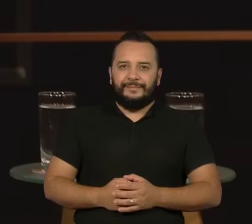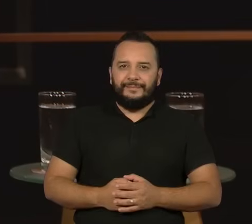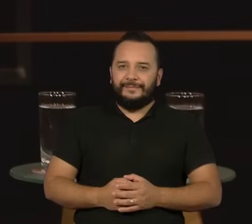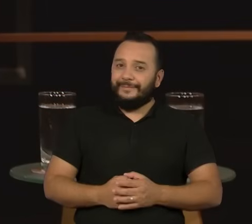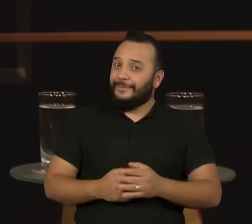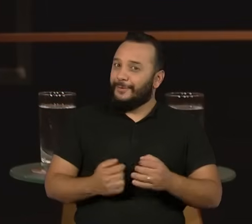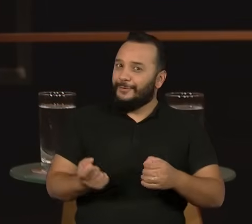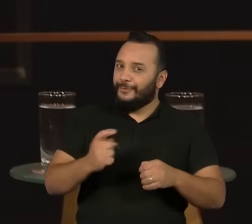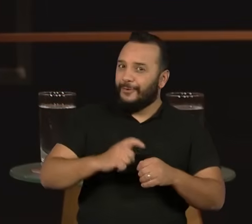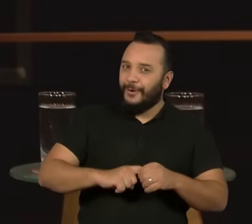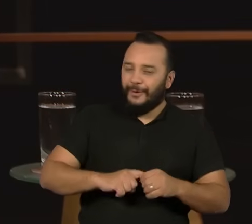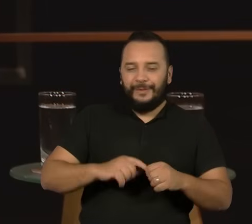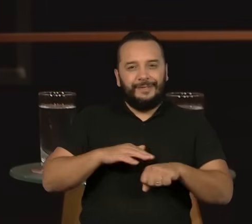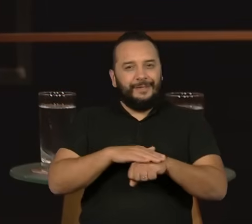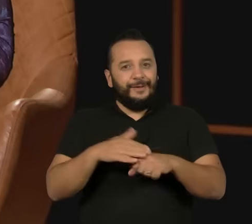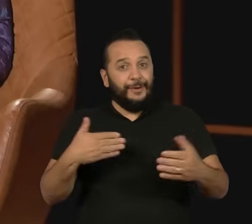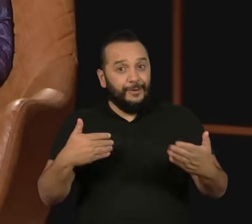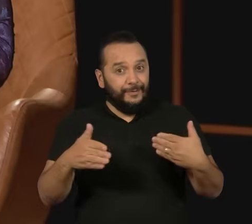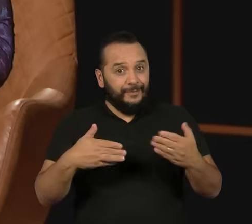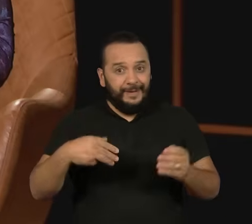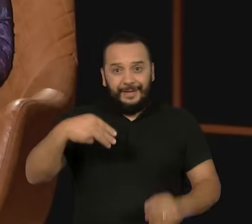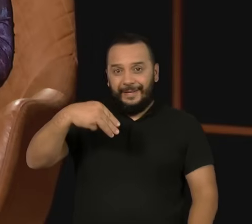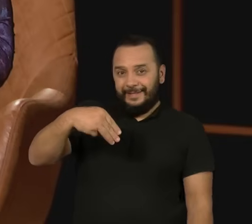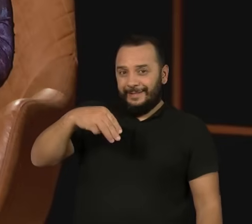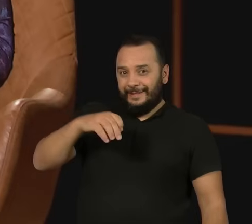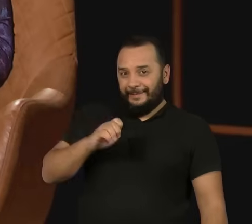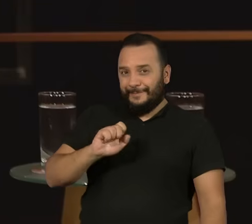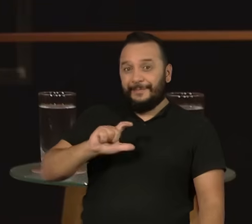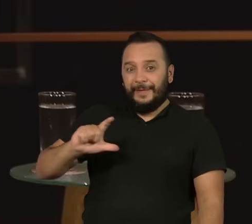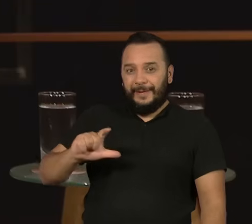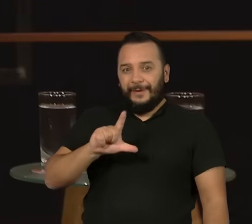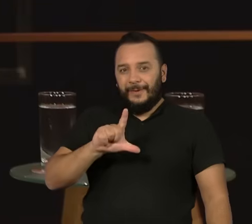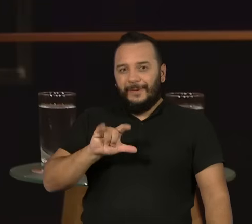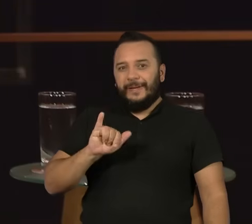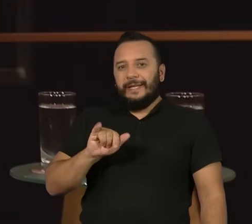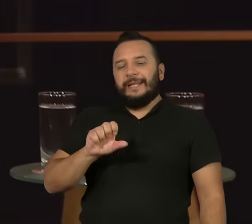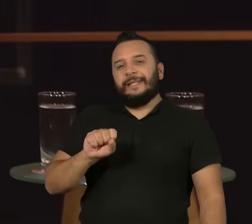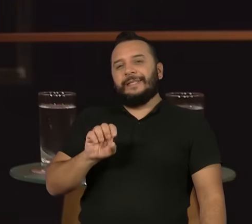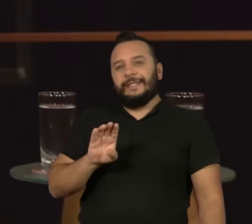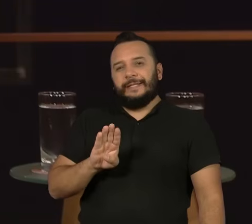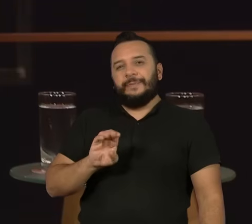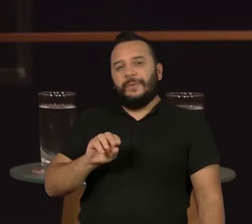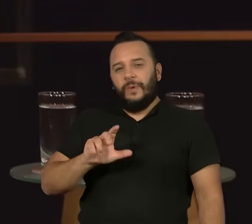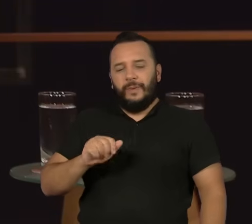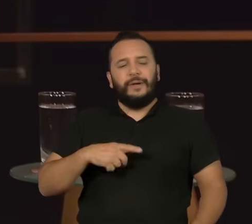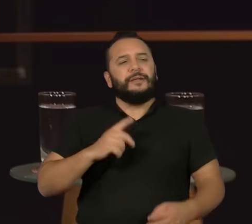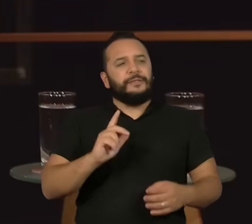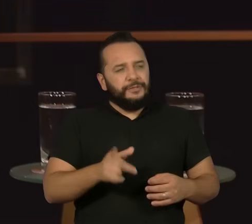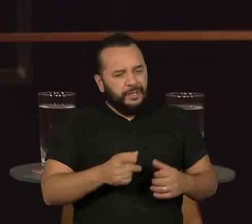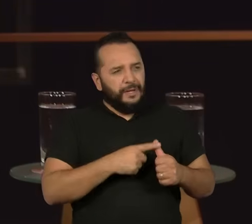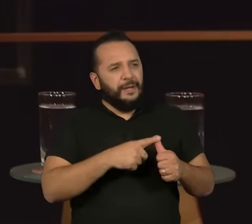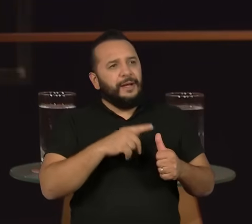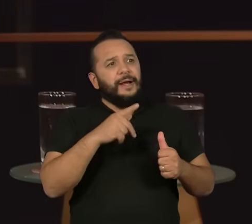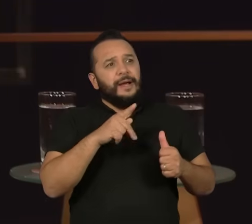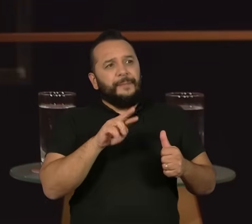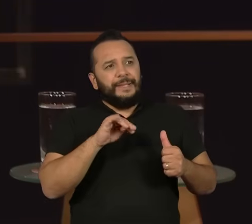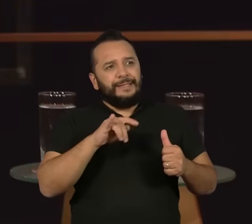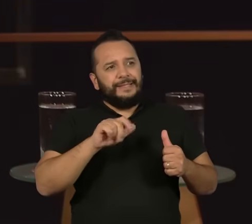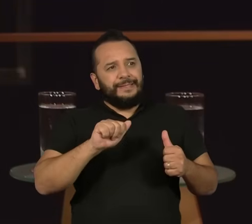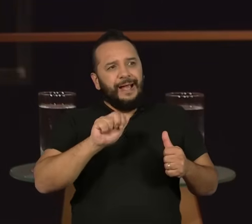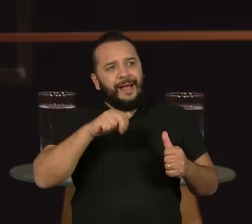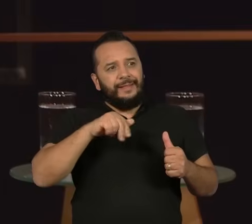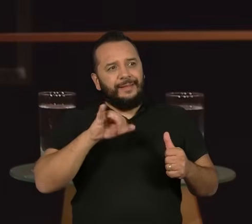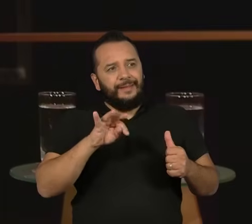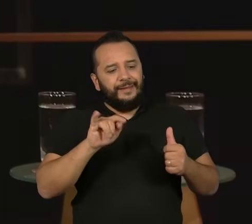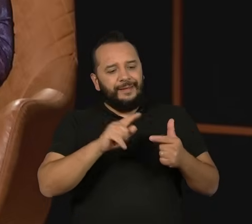Estamos de volta para a nossa conversa com a Mel Lisboa. Mel, depois da presença de Anitta, você esteve nas novelas Desejo de Mulher,